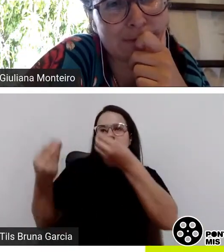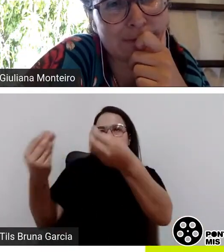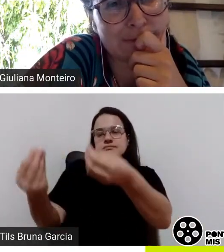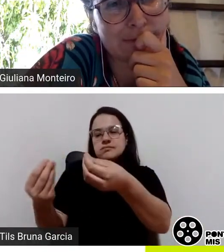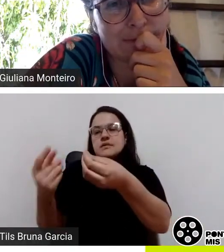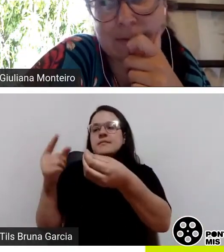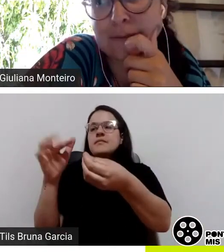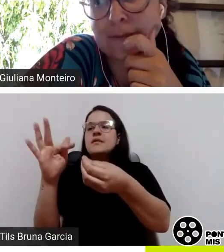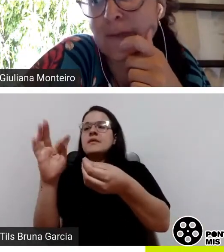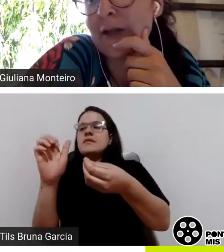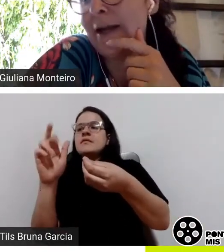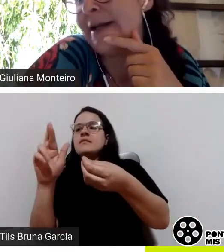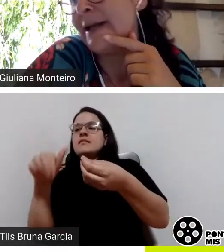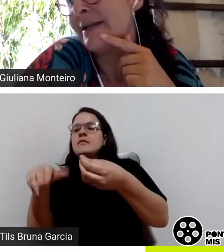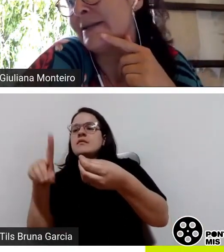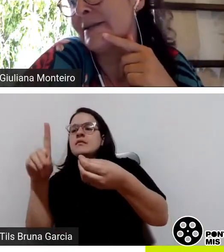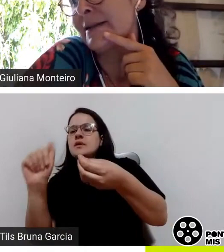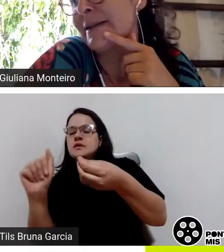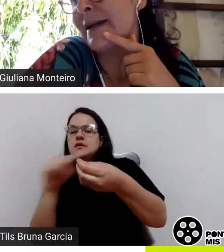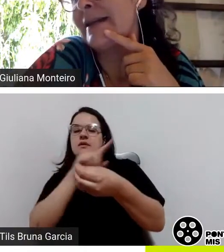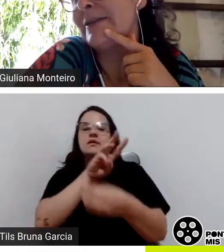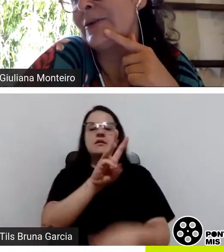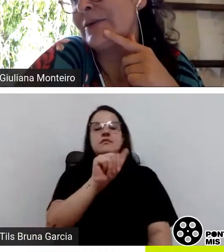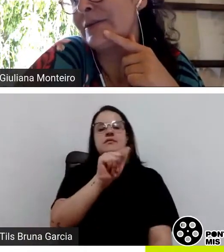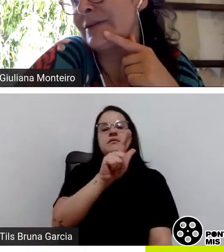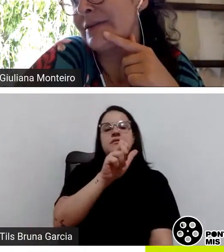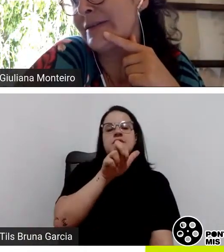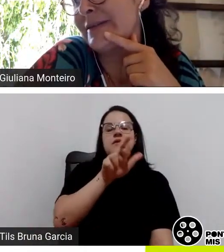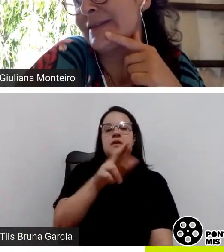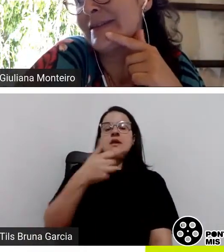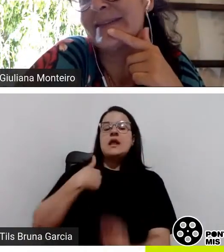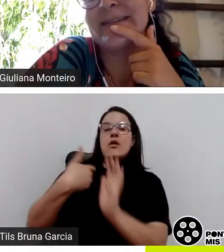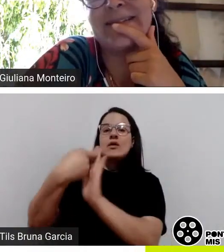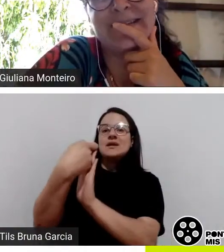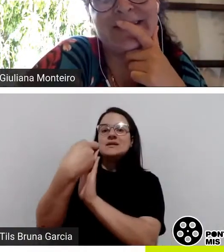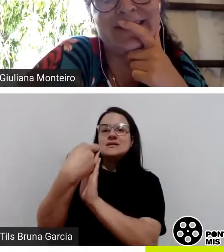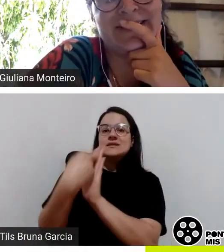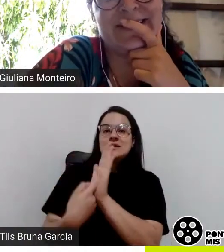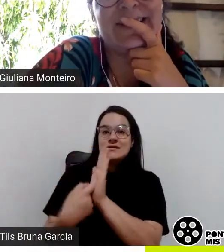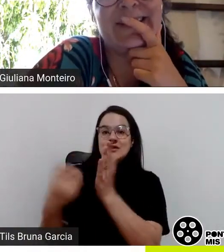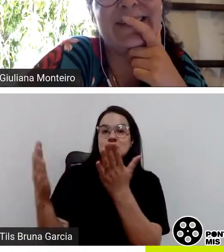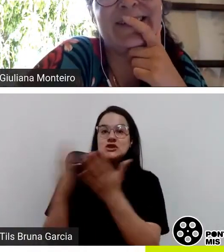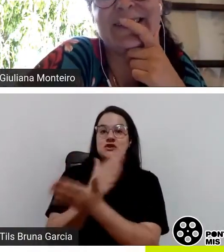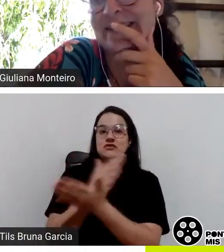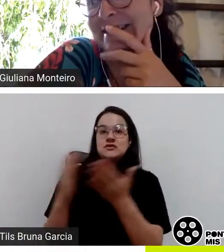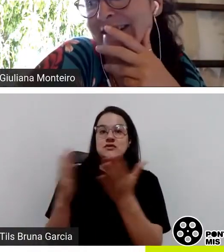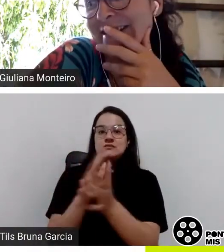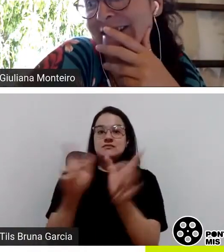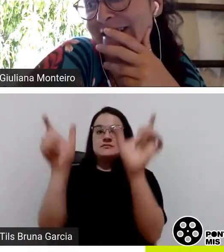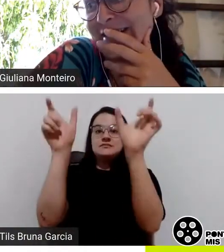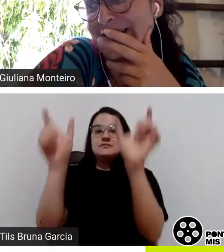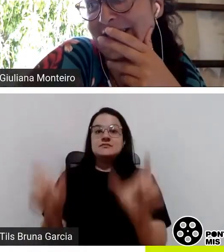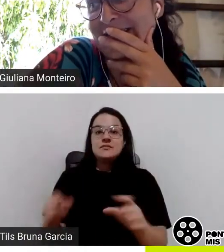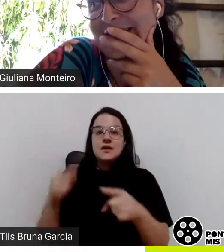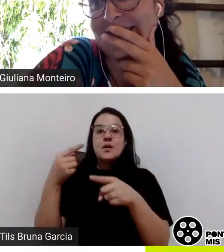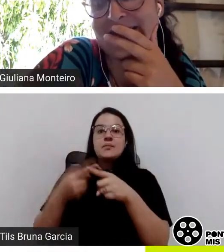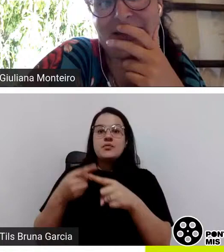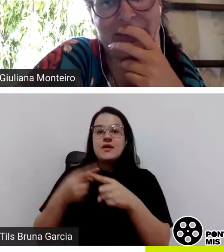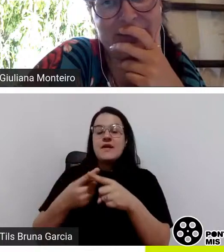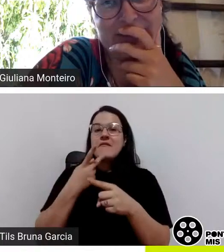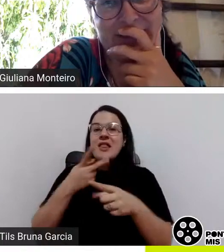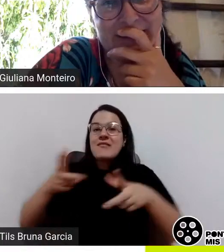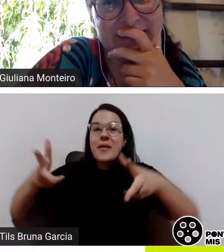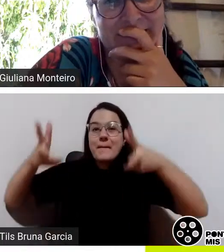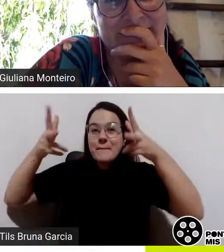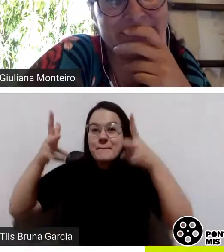Wagner, que eles estão brigando, que eu escrevi, eu tive que escrever o roteiro dividido em duas colunas, porque eles falavam exatamente ao mesmo